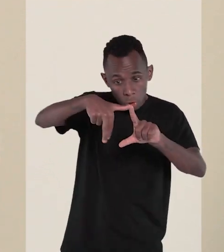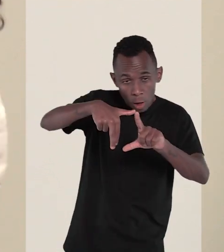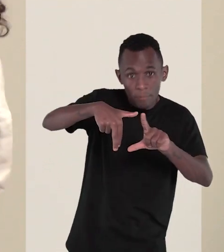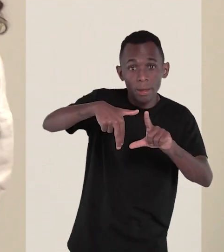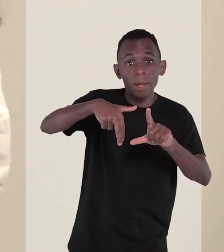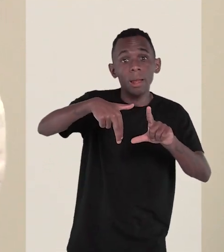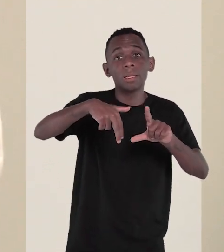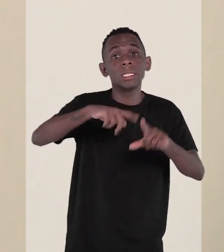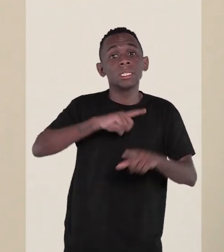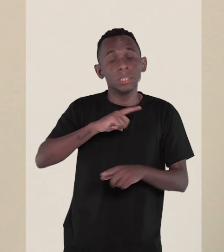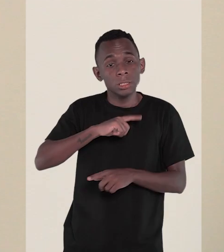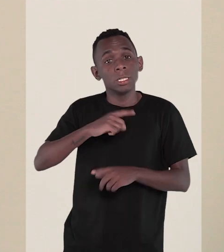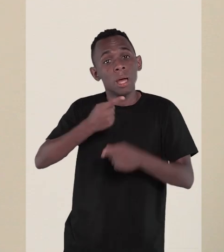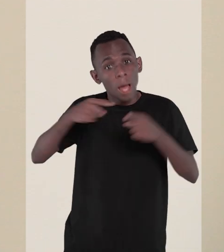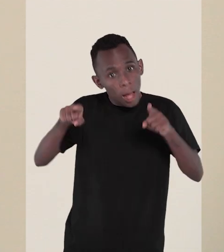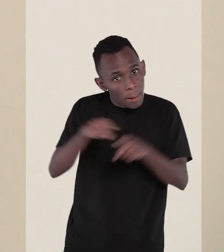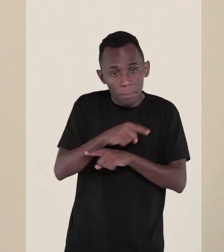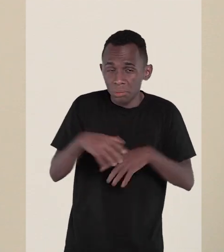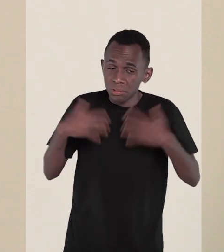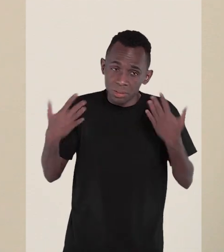falei, a vida é assim. A vida